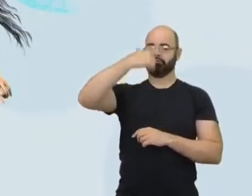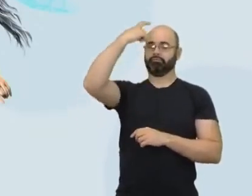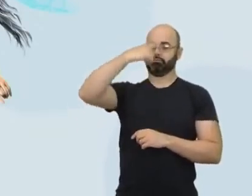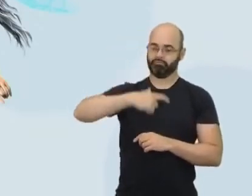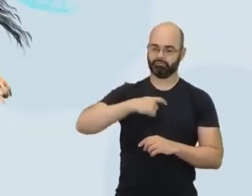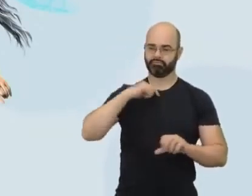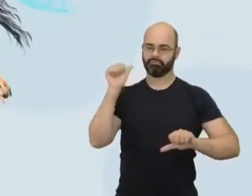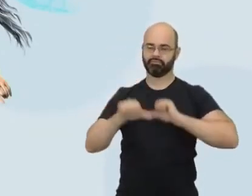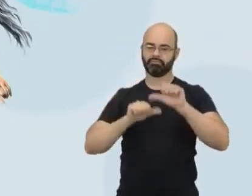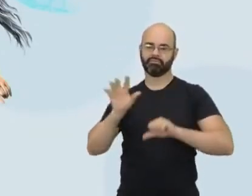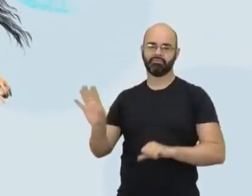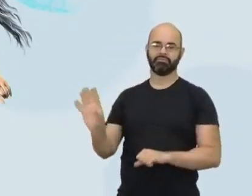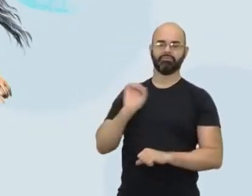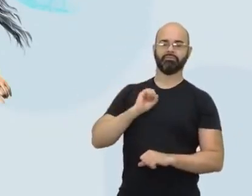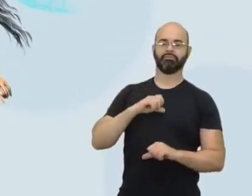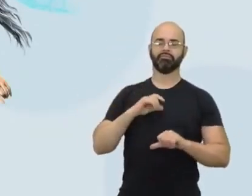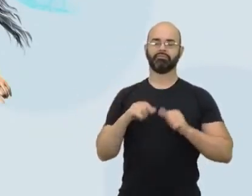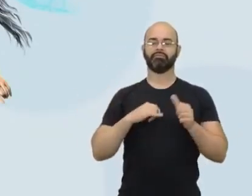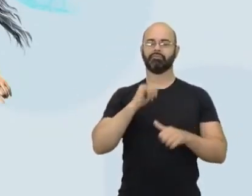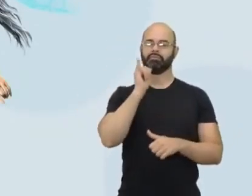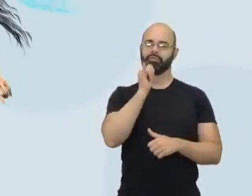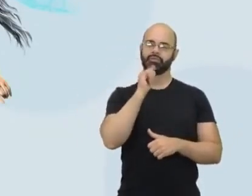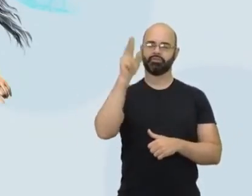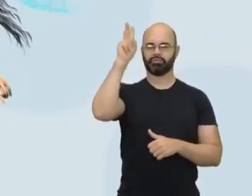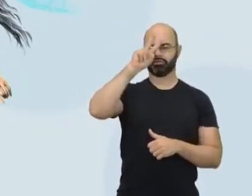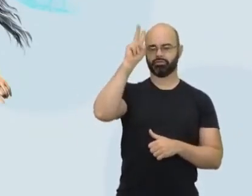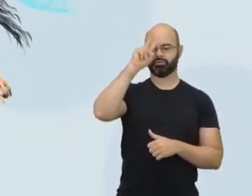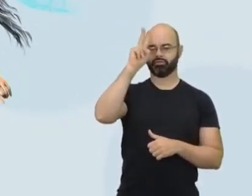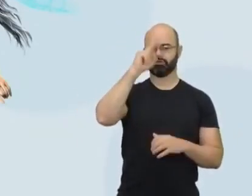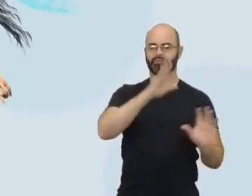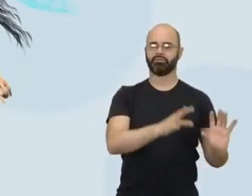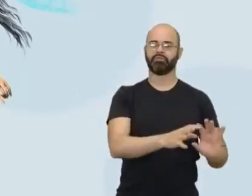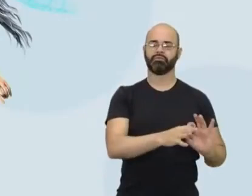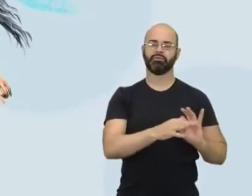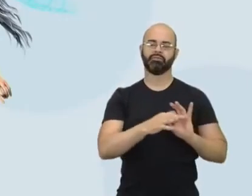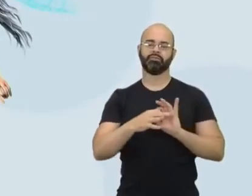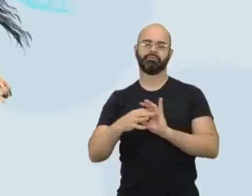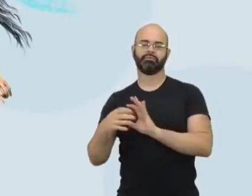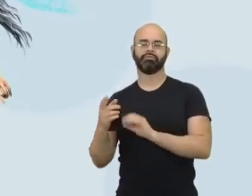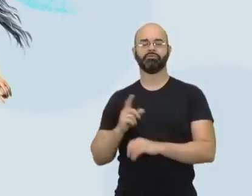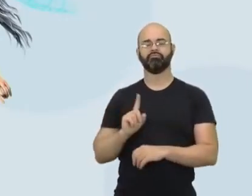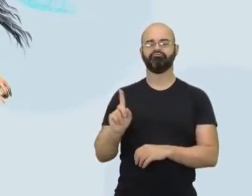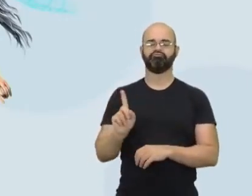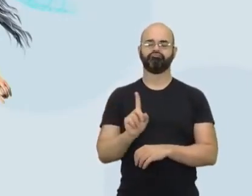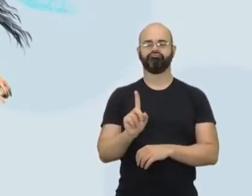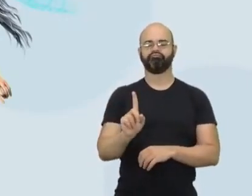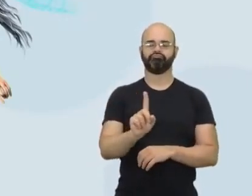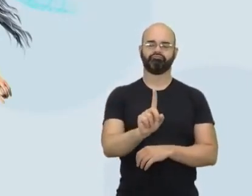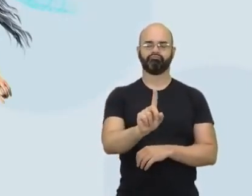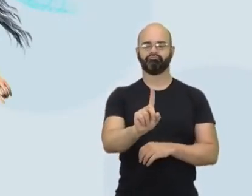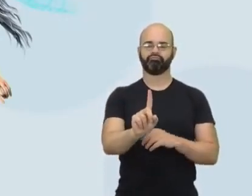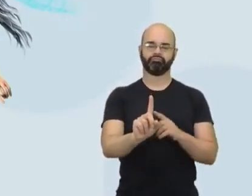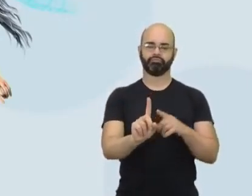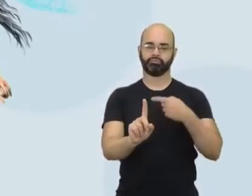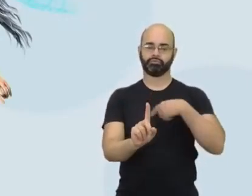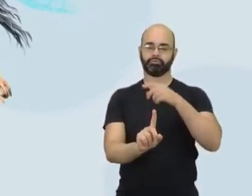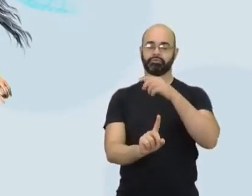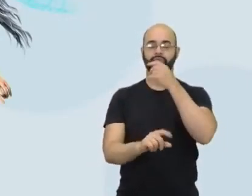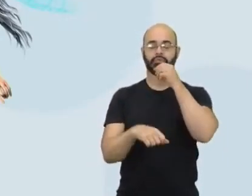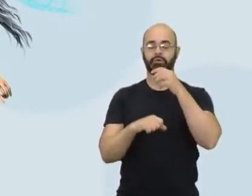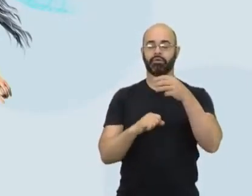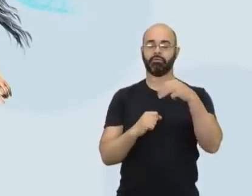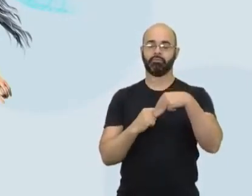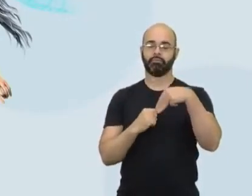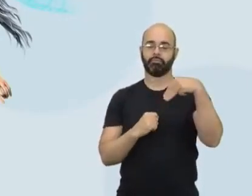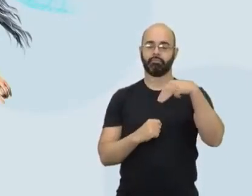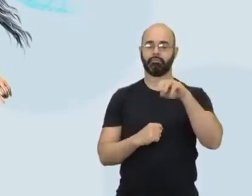criando narrativas, histórias e um enredo guiado por uma delas, que geralmente leva o nome do mestre do jogo.